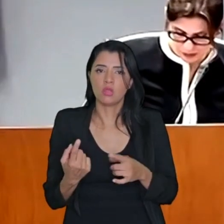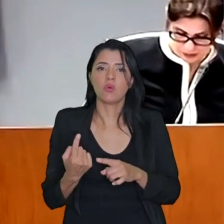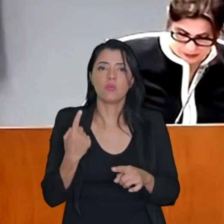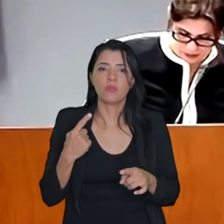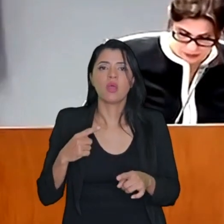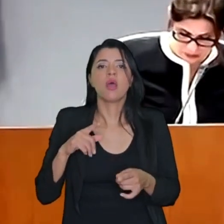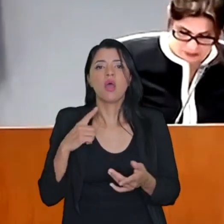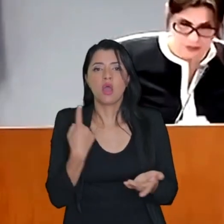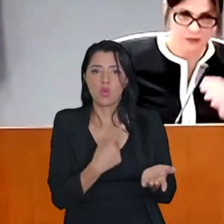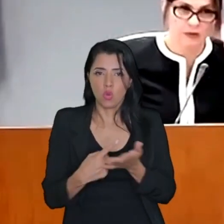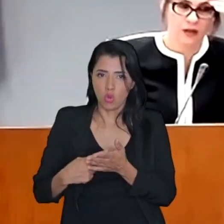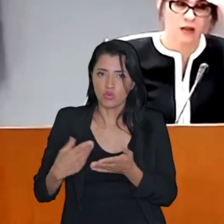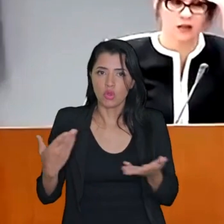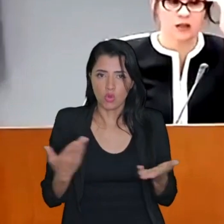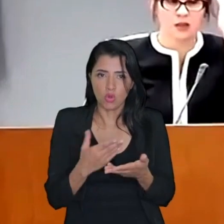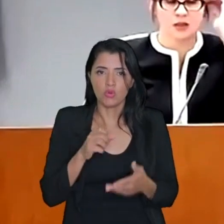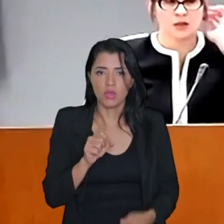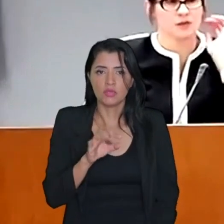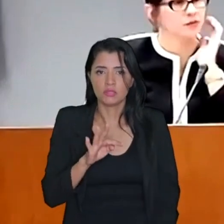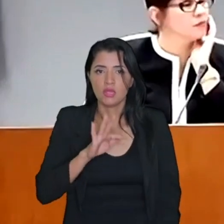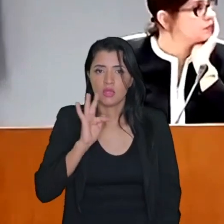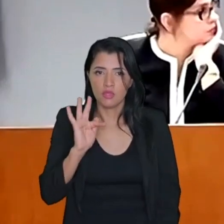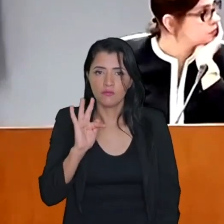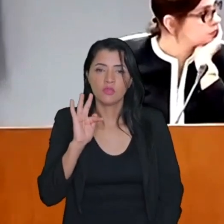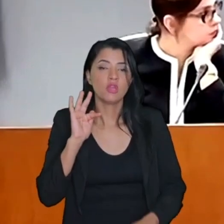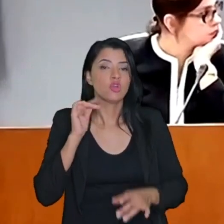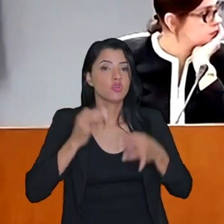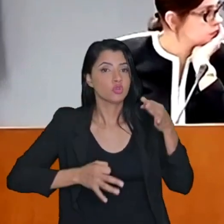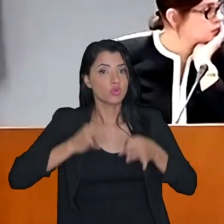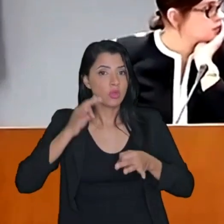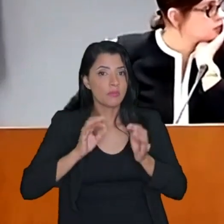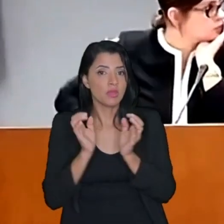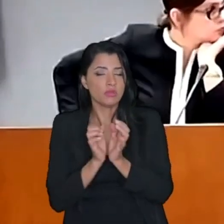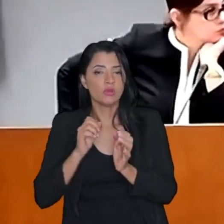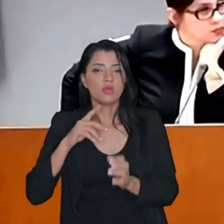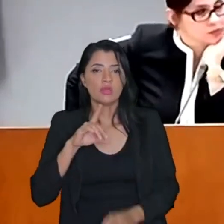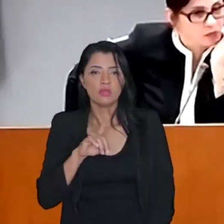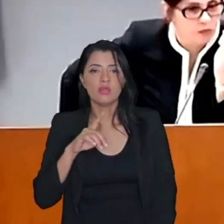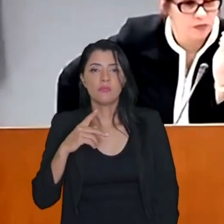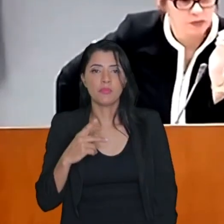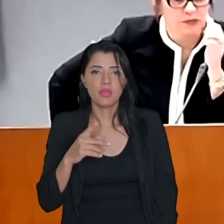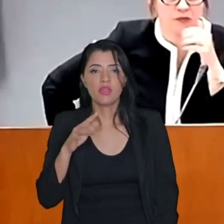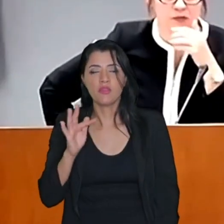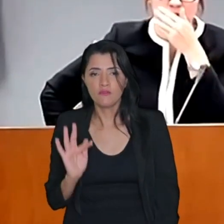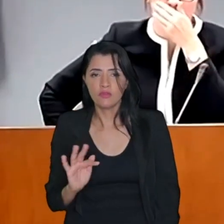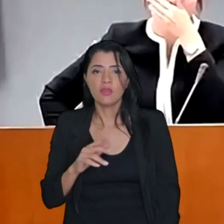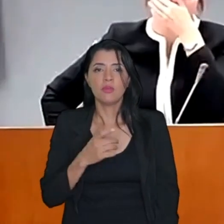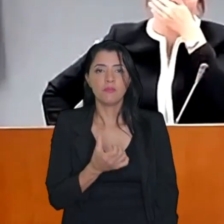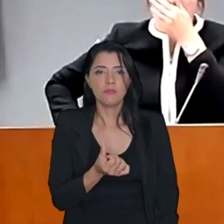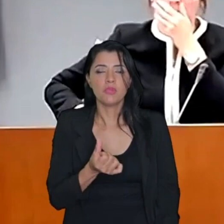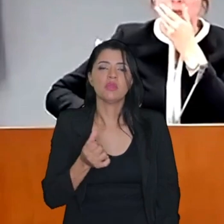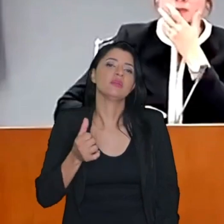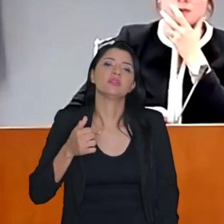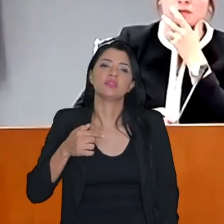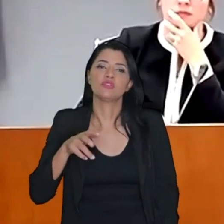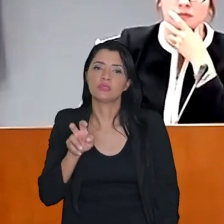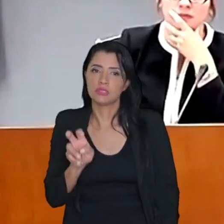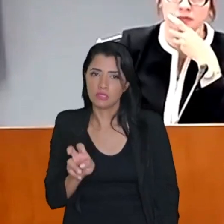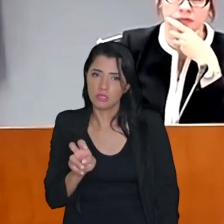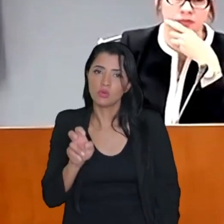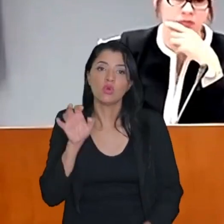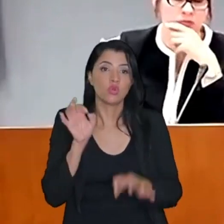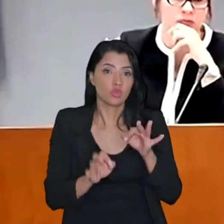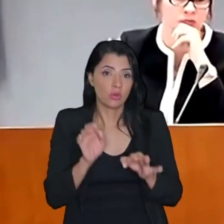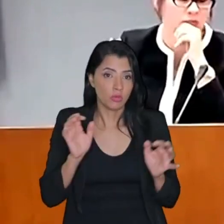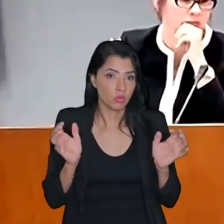é recente, do STF, no julgamento conjunto da ADPF 695 e do Madin, que agora esqueci o número, mas